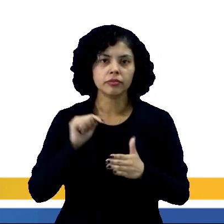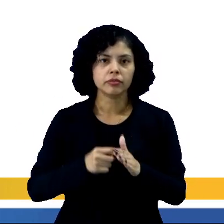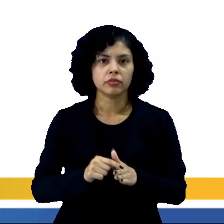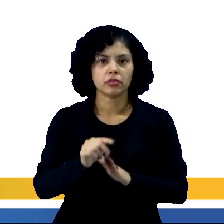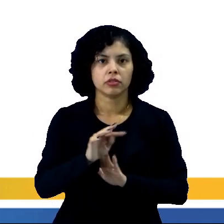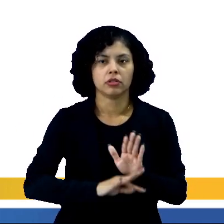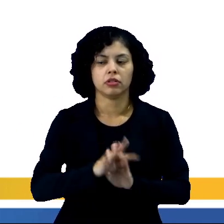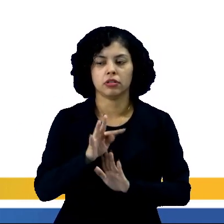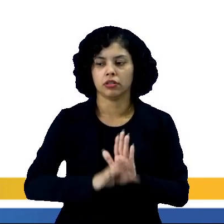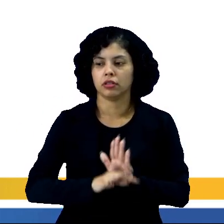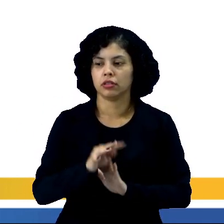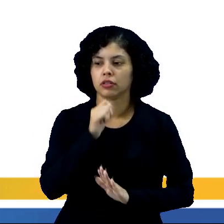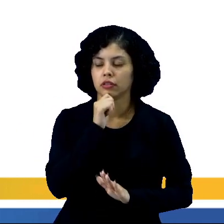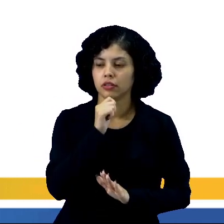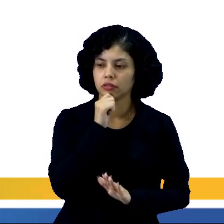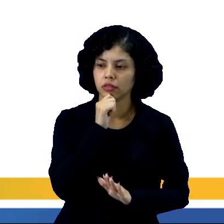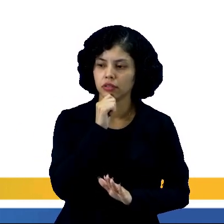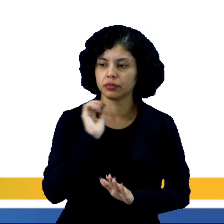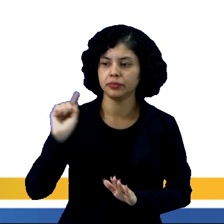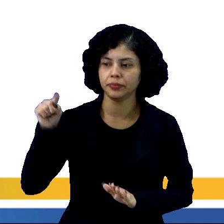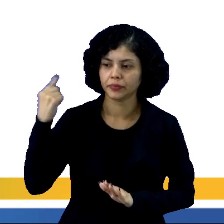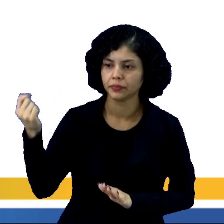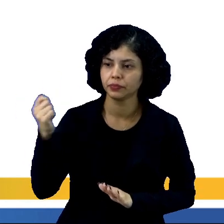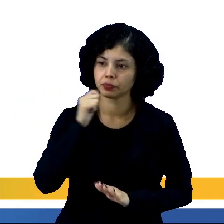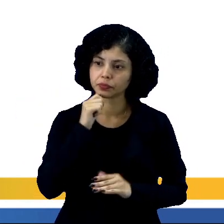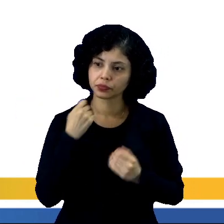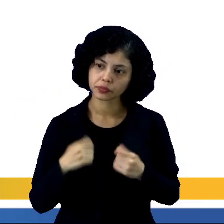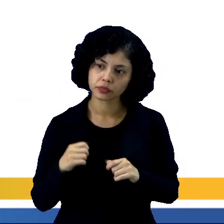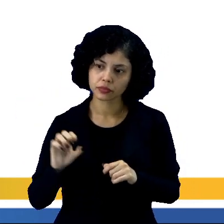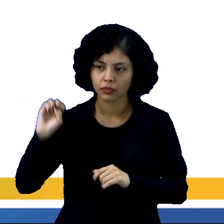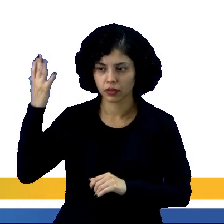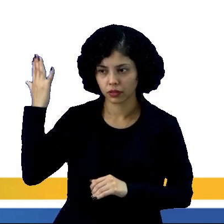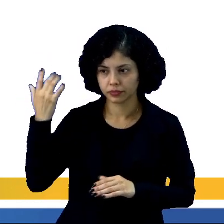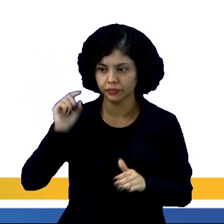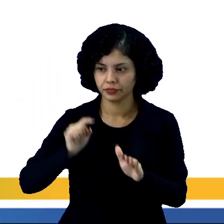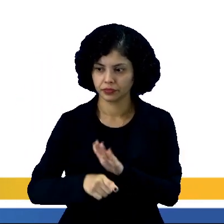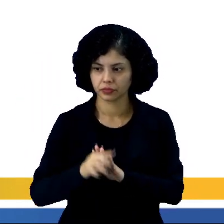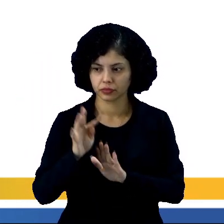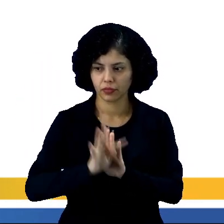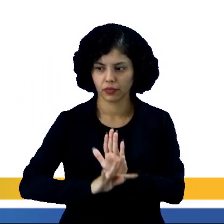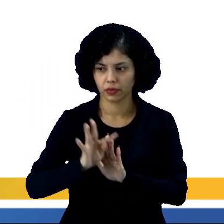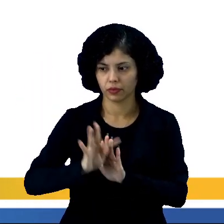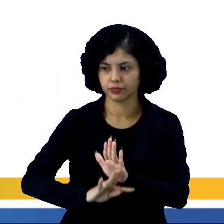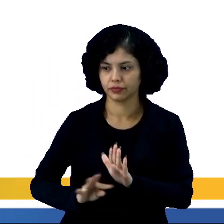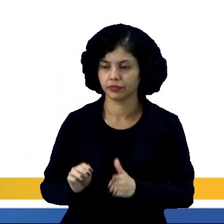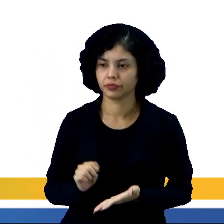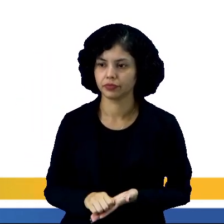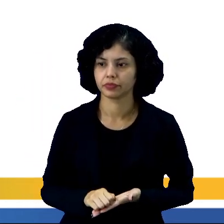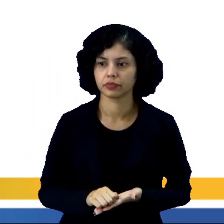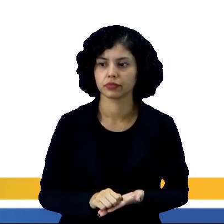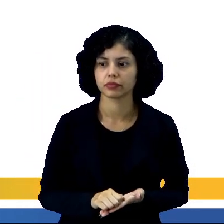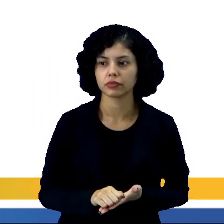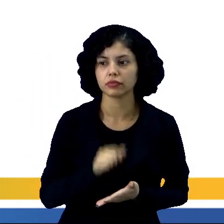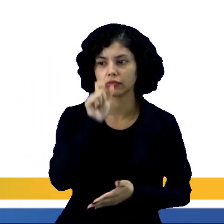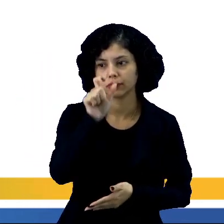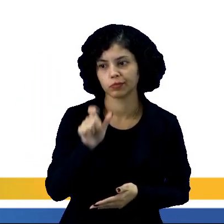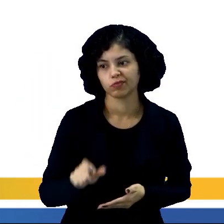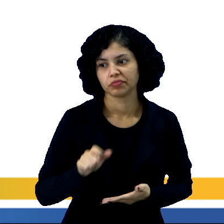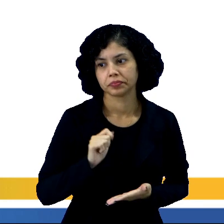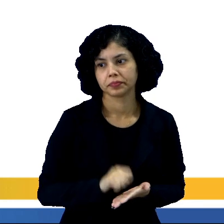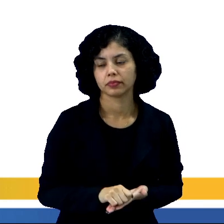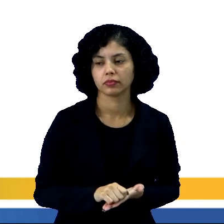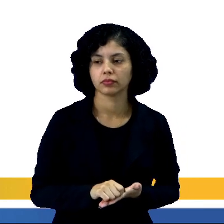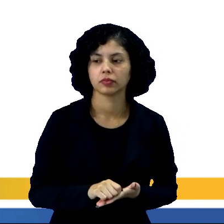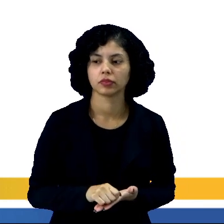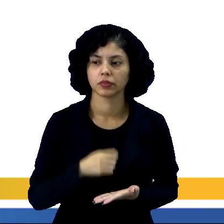texto dramático, né? Aquilo que deve acontecer dentro do texto. As personagens, né, que são aí